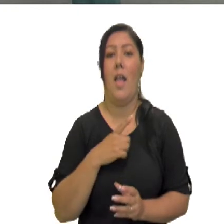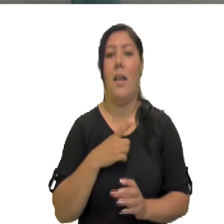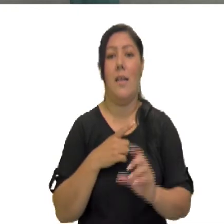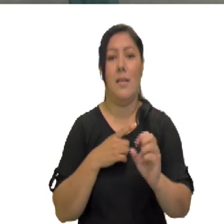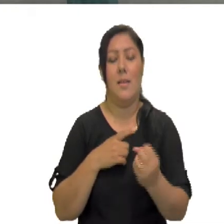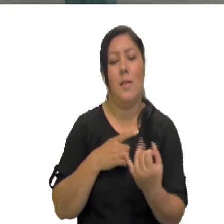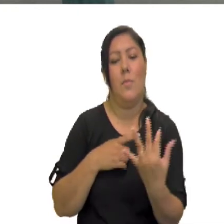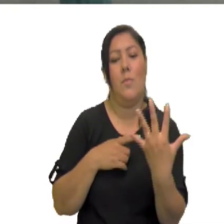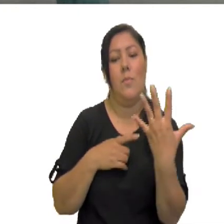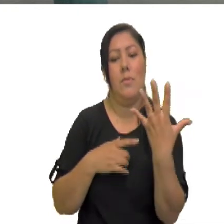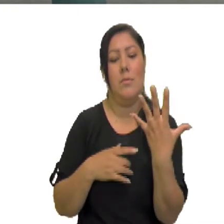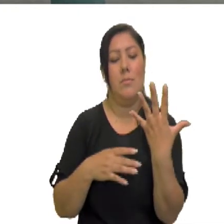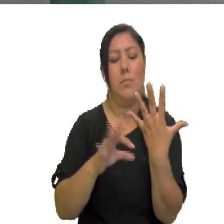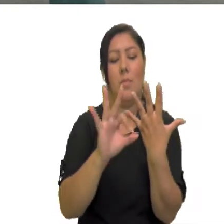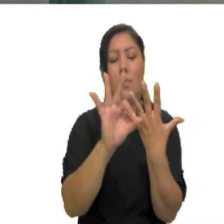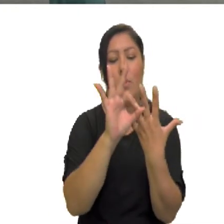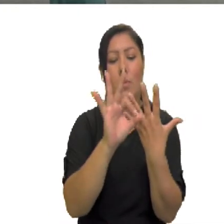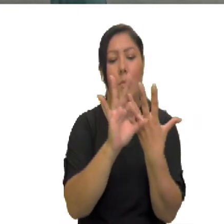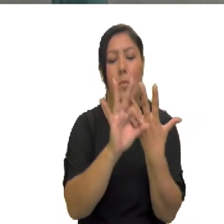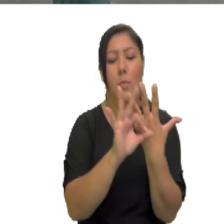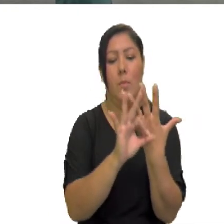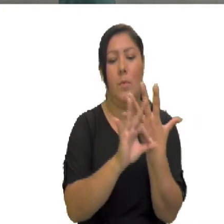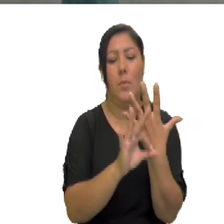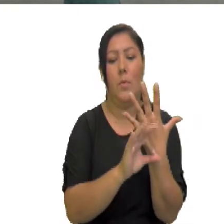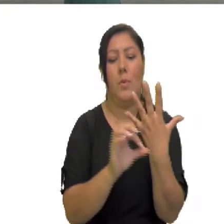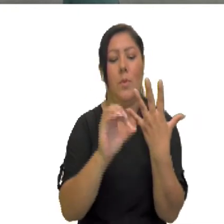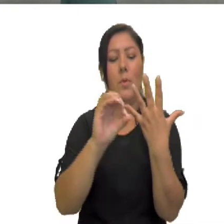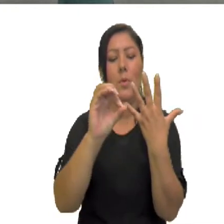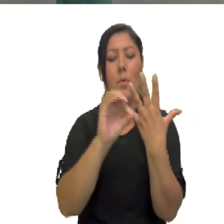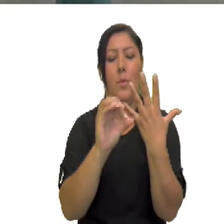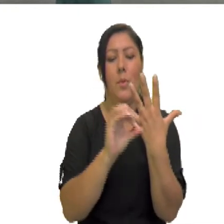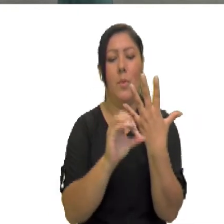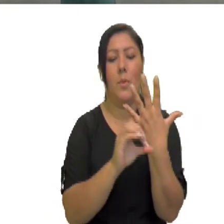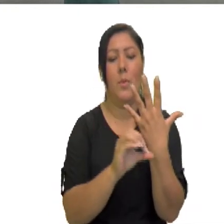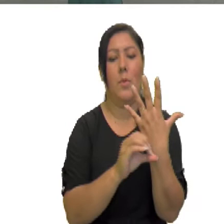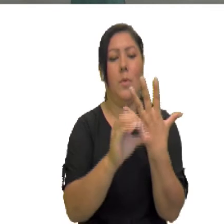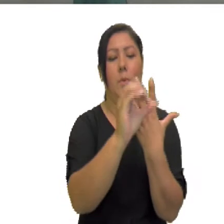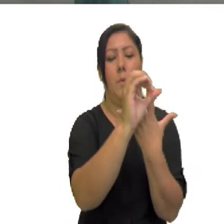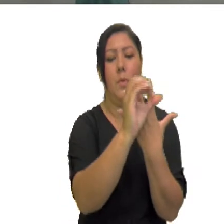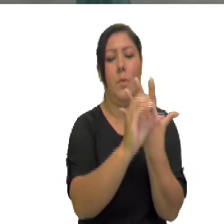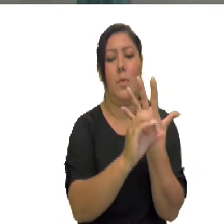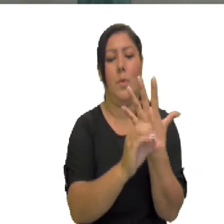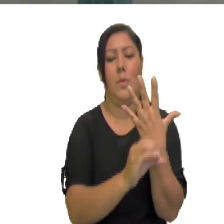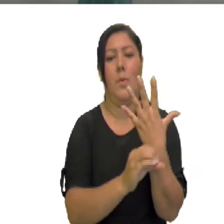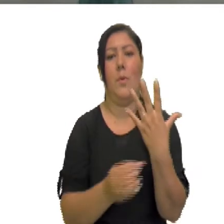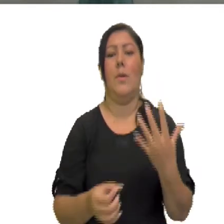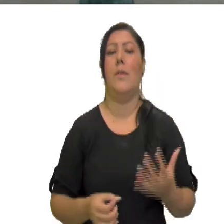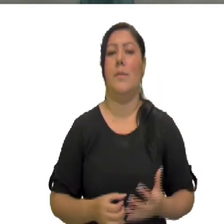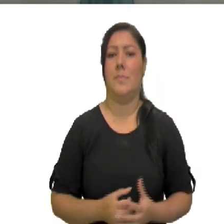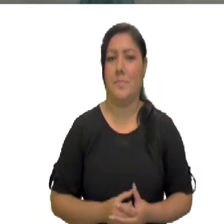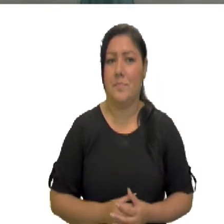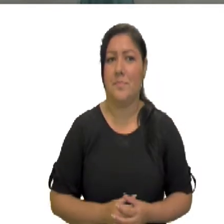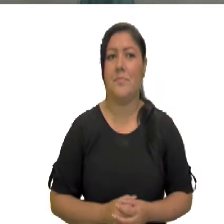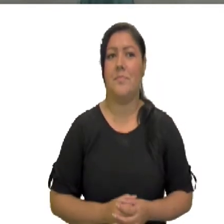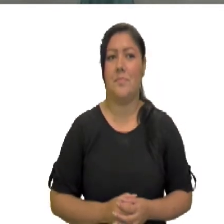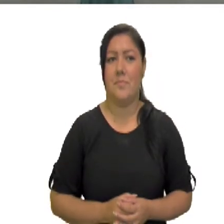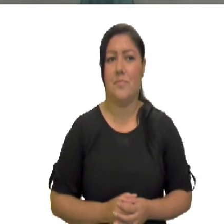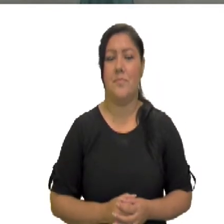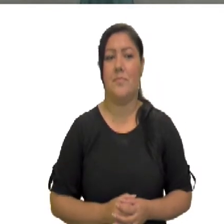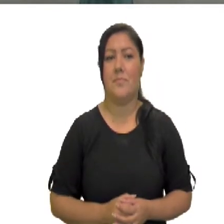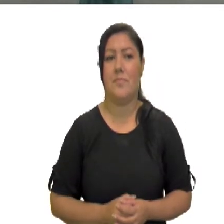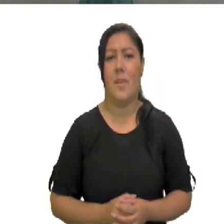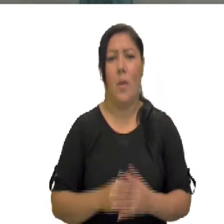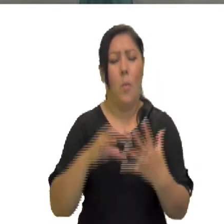poros. Estes poros fazem parte, né, da estrutura e eles estão por todo